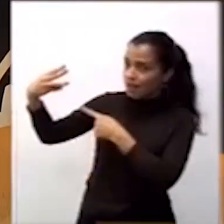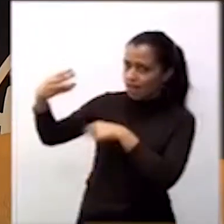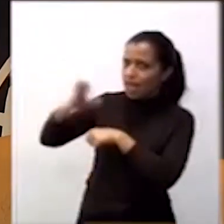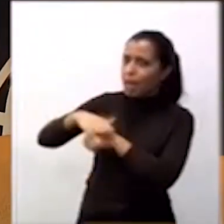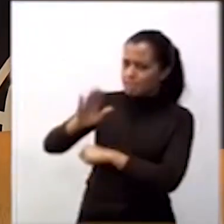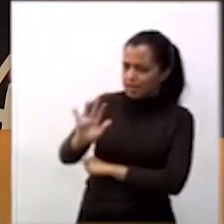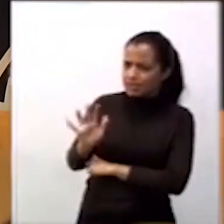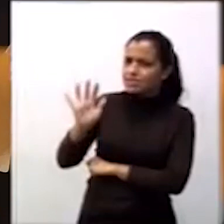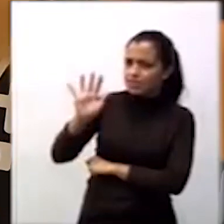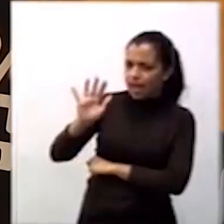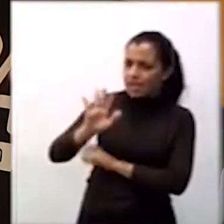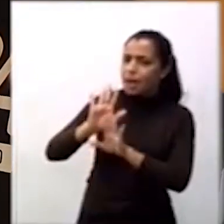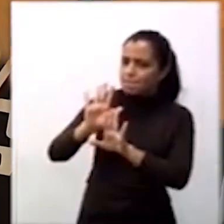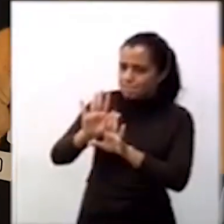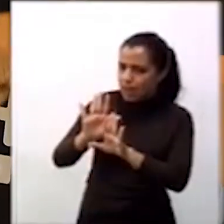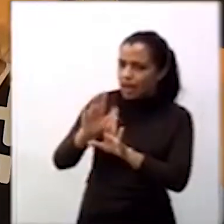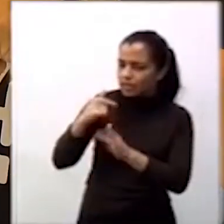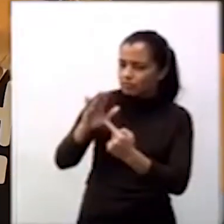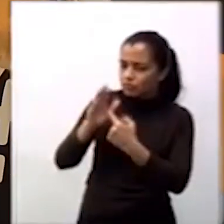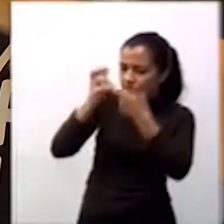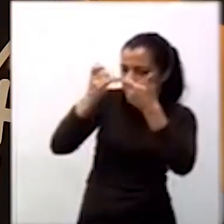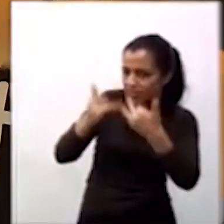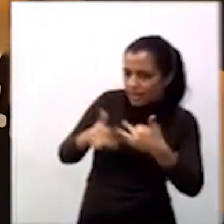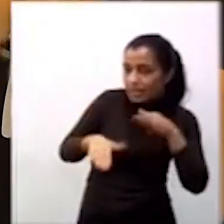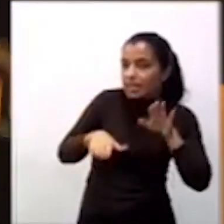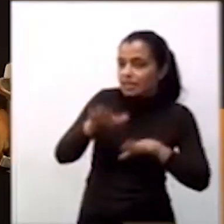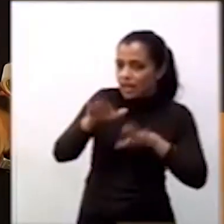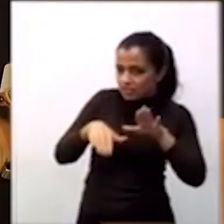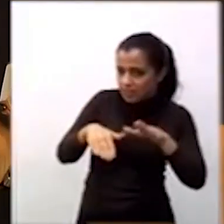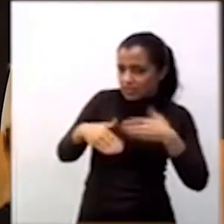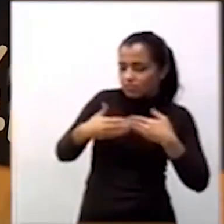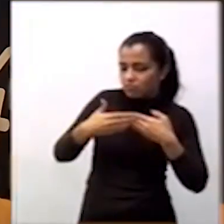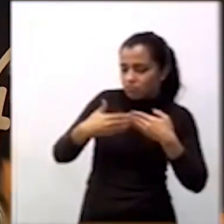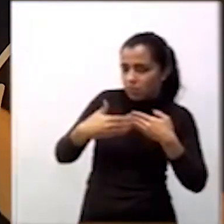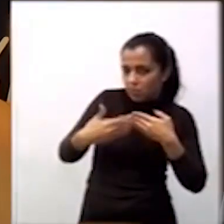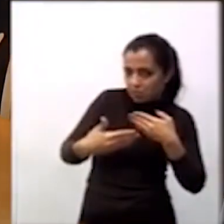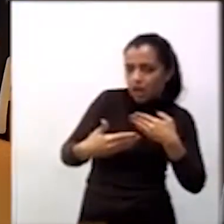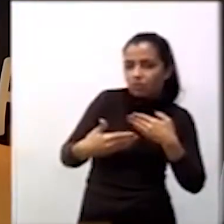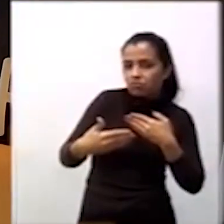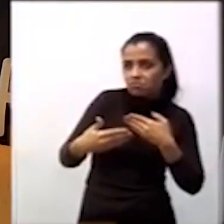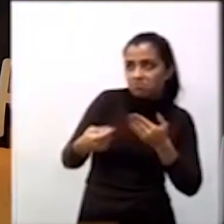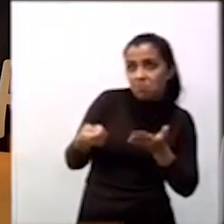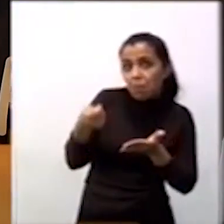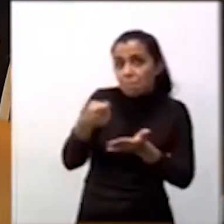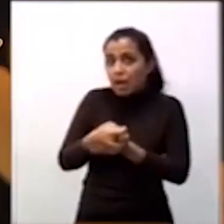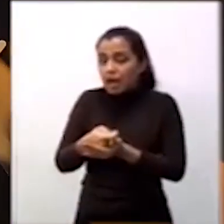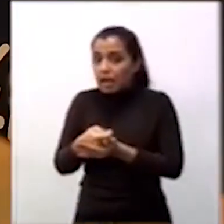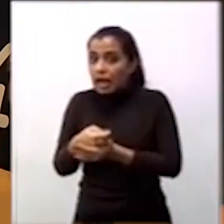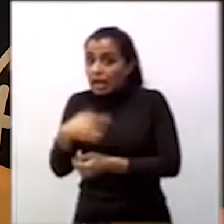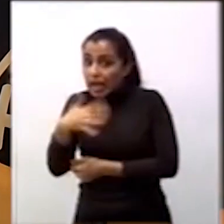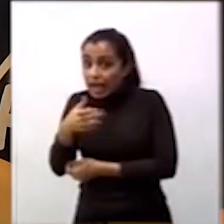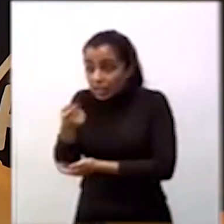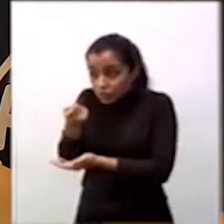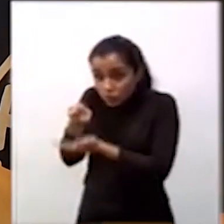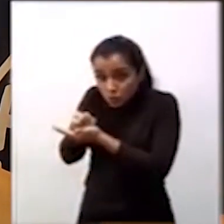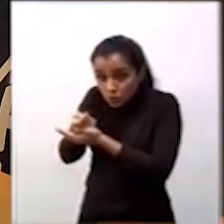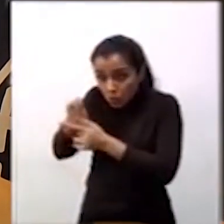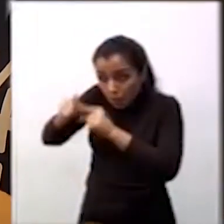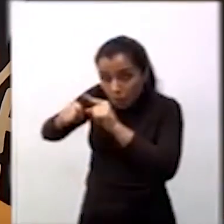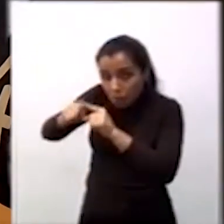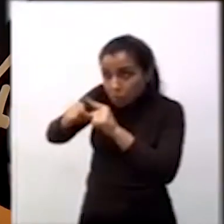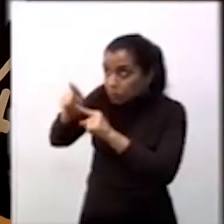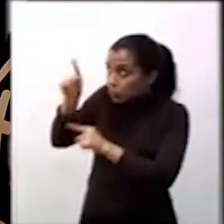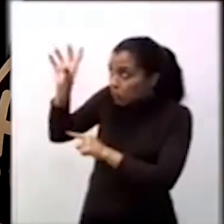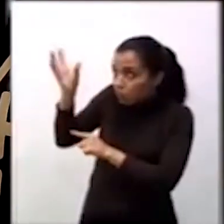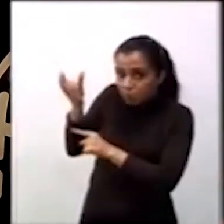te mostrar que acaba se pagando ao longo dos meses. Então você paga caro pelo objeto, mas ele vai valer muito mais a pena